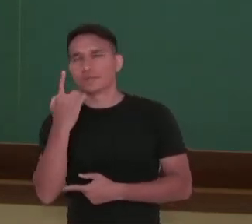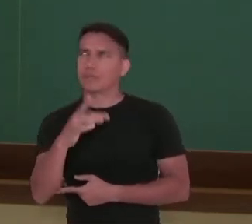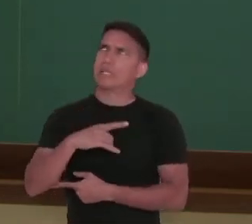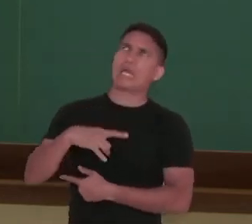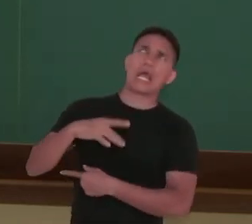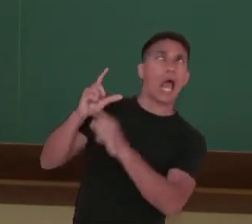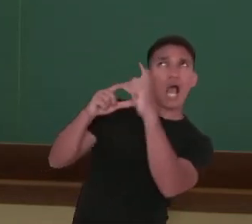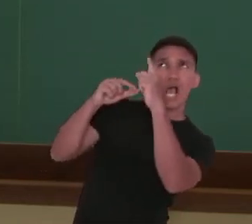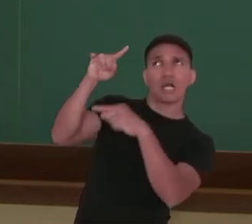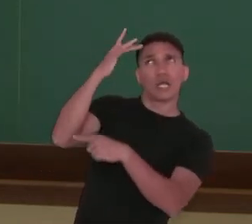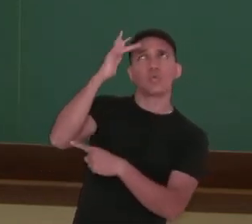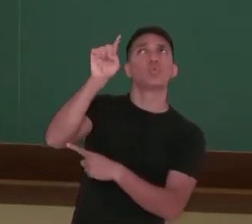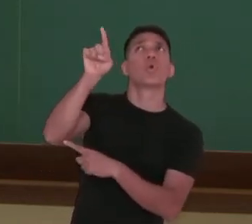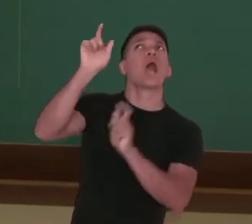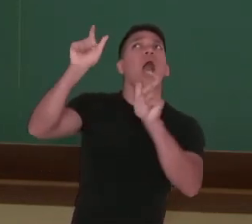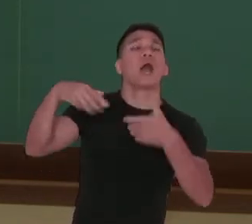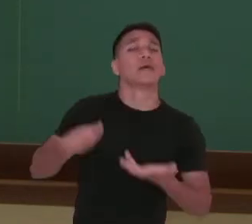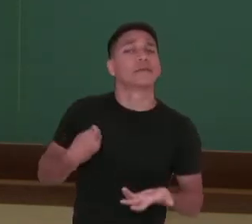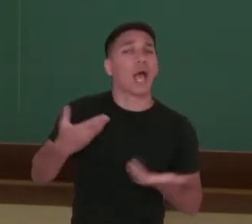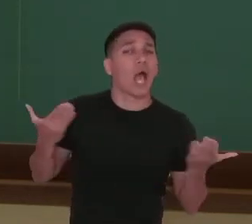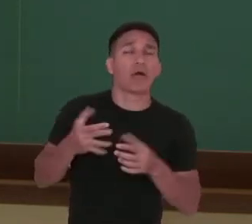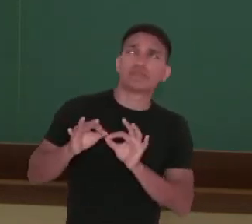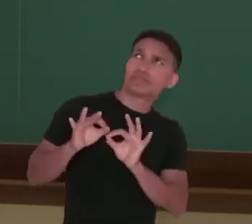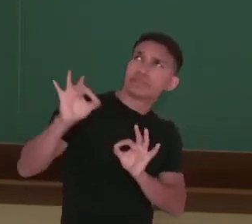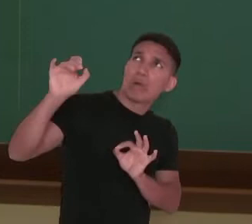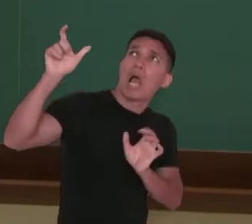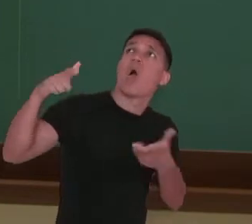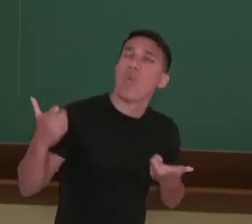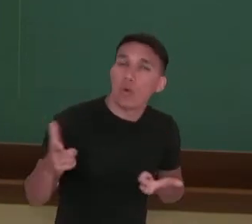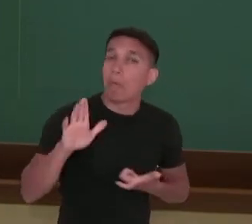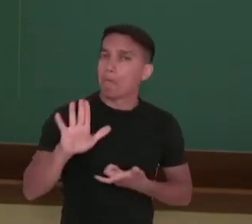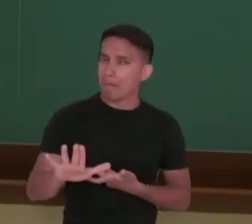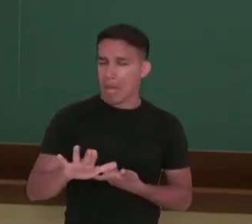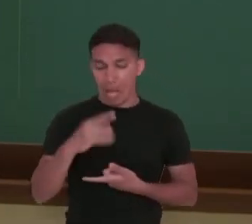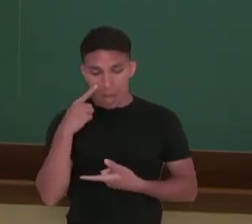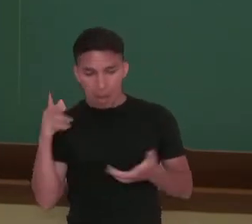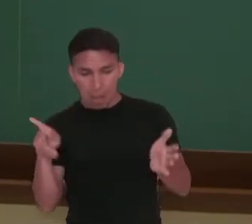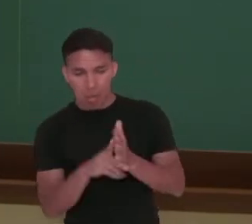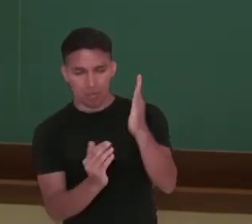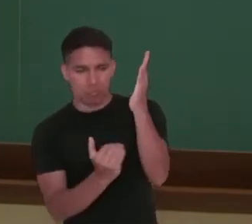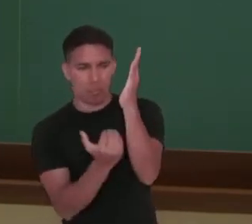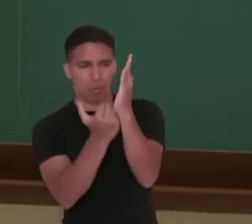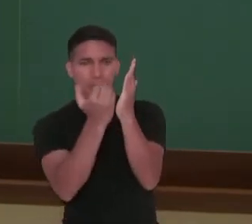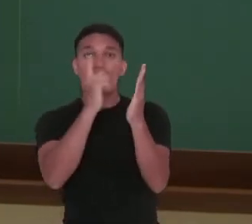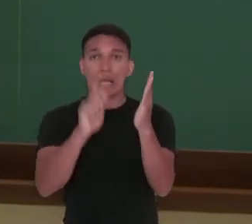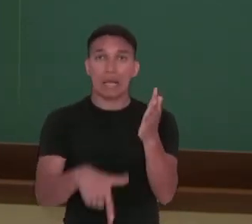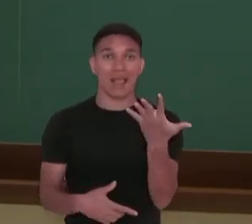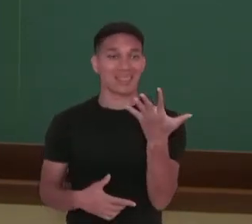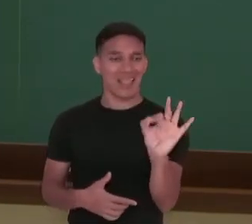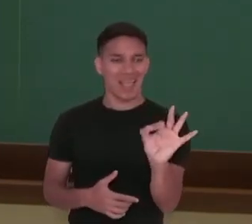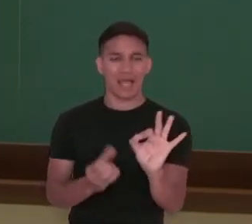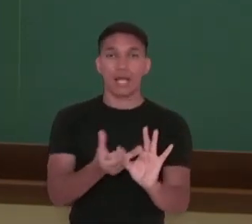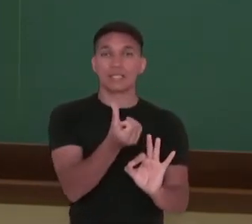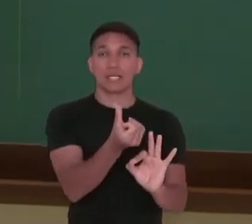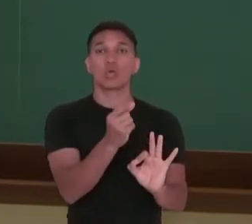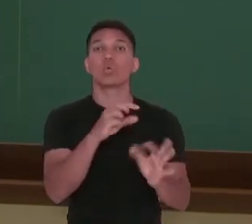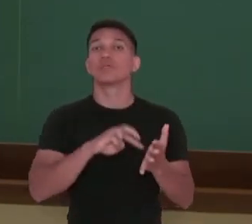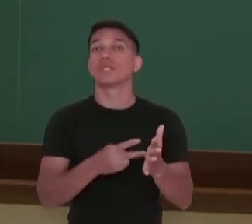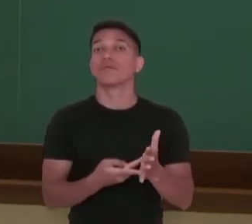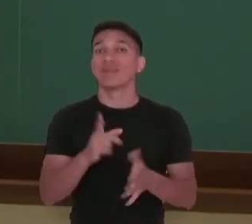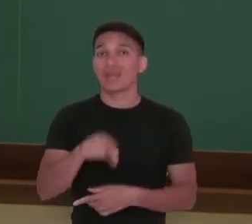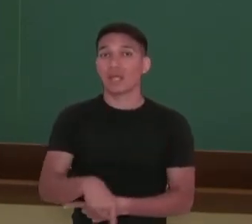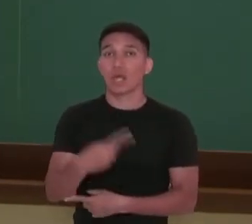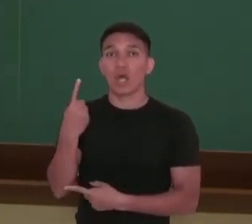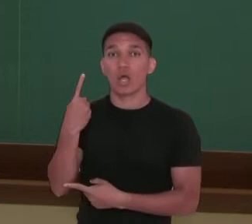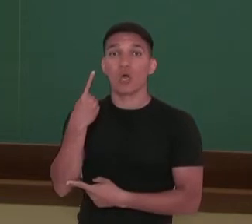estrela eu não sei onde ela está exatamente, mas a ordem de grandeza está dando 10 na sexta. 10 na sexta é 1